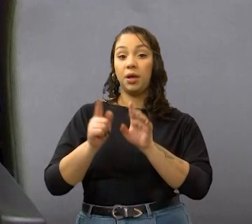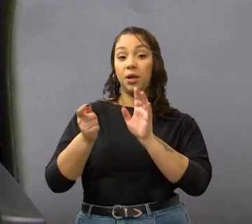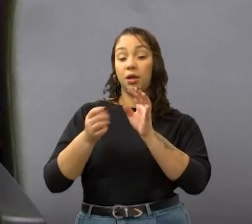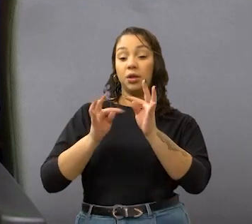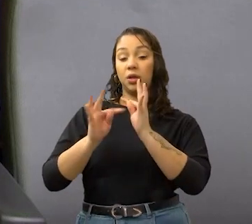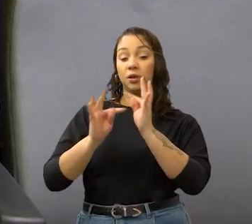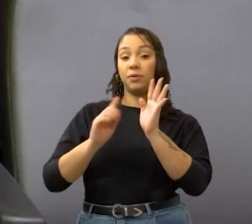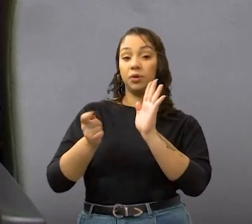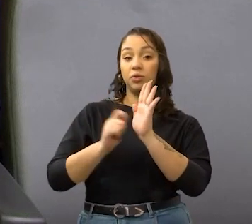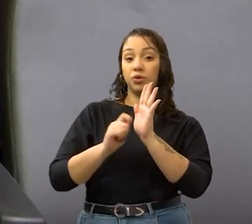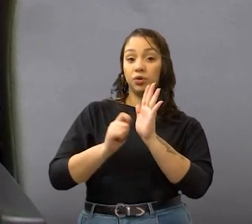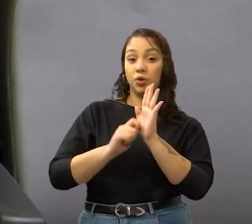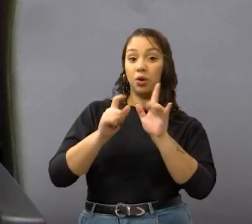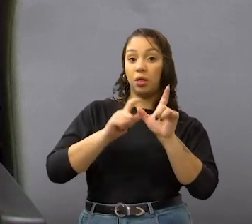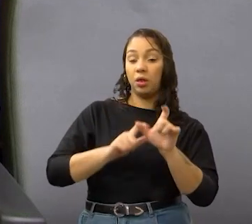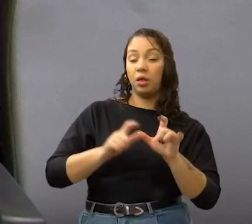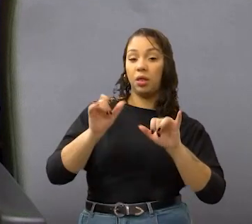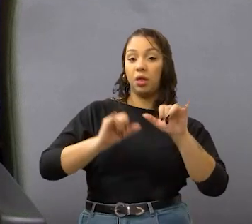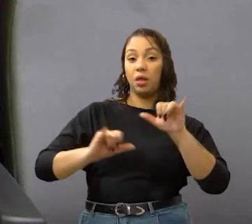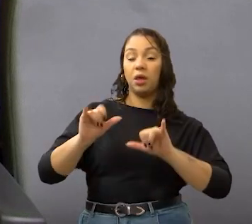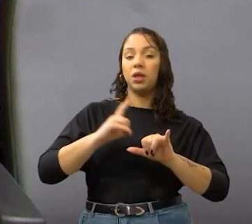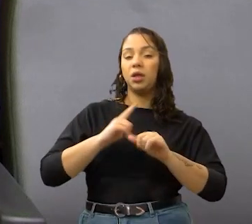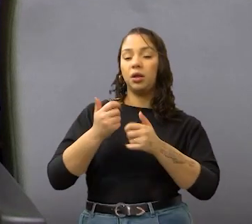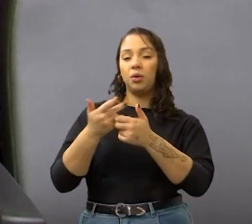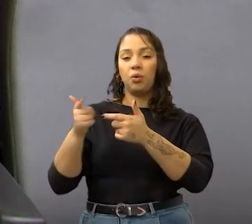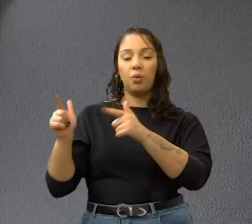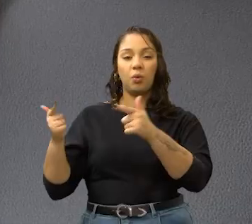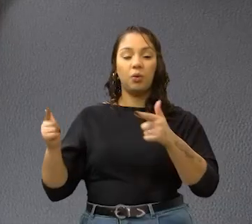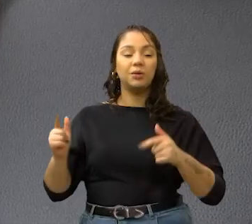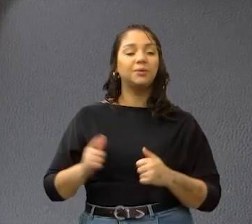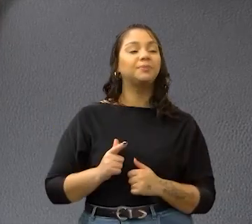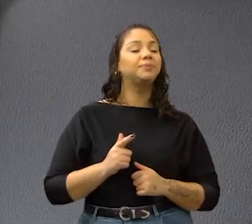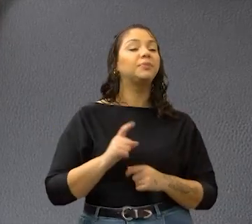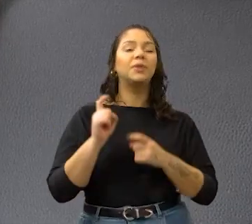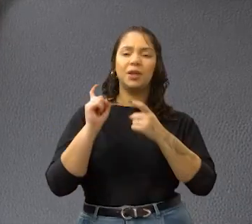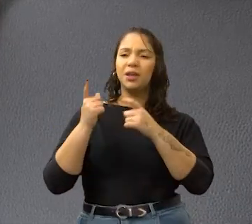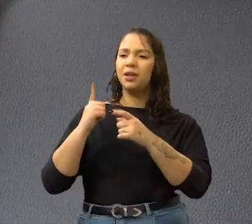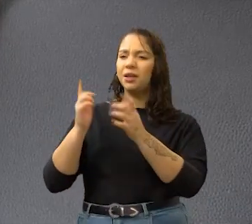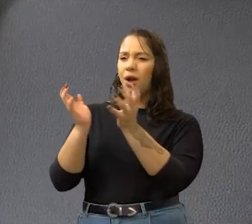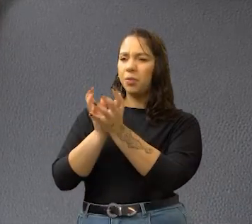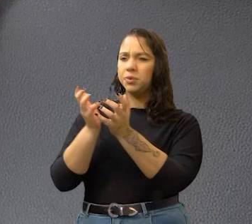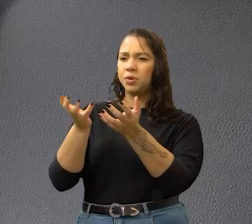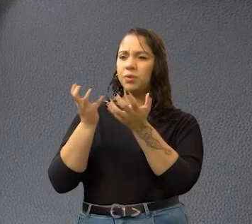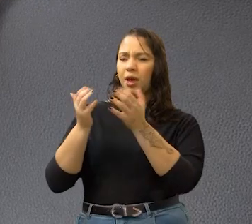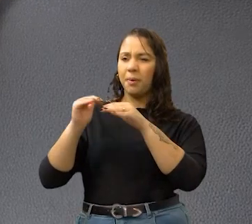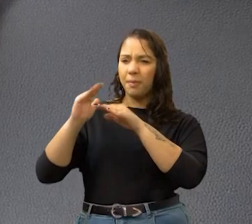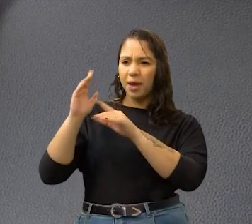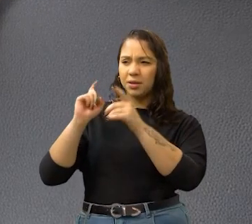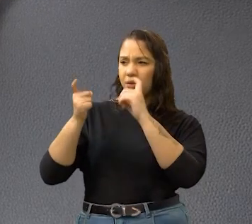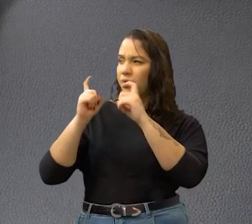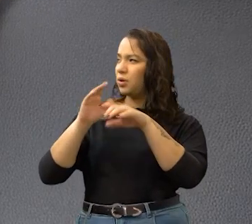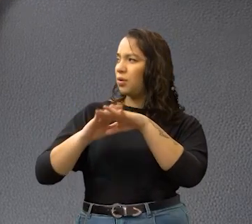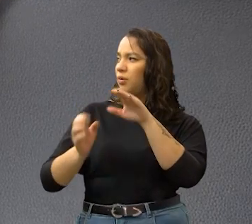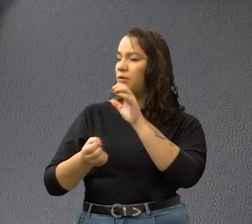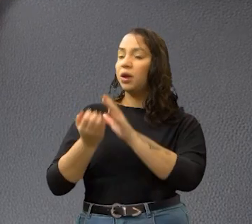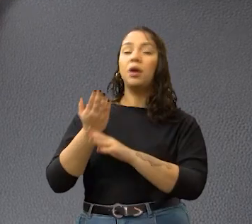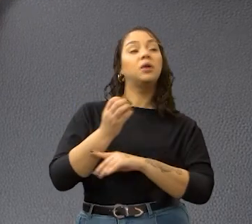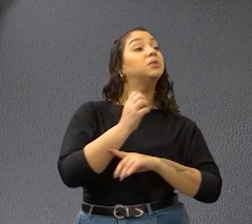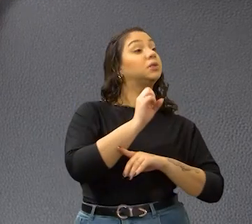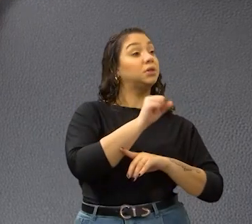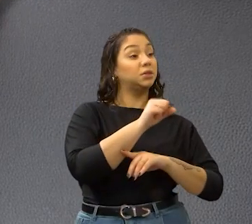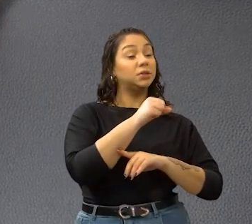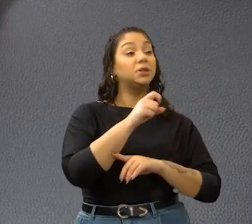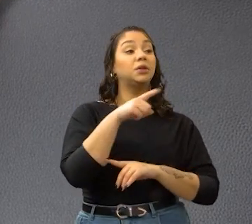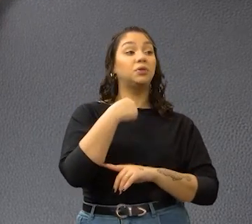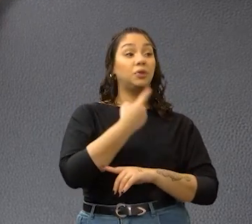enxaqueca crônica. A Frente Parlamentar promete fazer mais reuniões? Sem dúvida, sem dúvida. A gente está